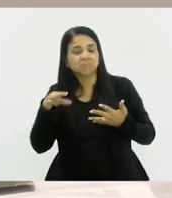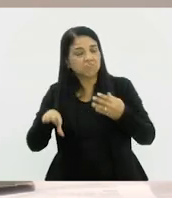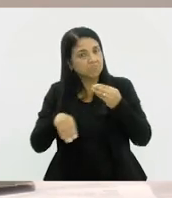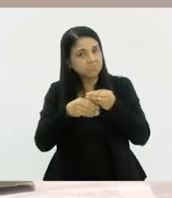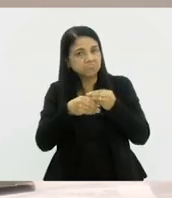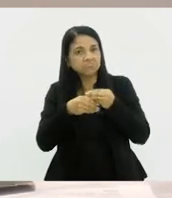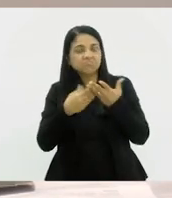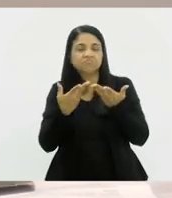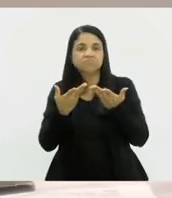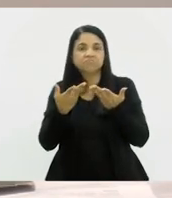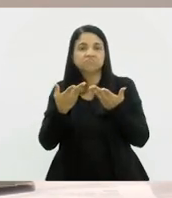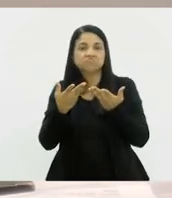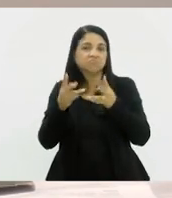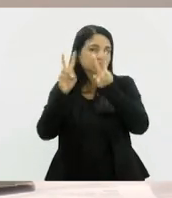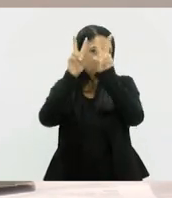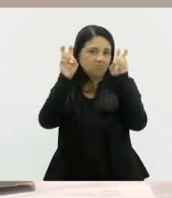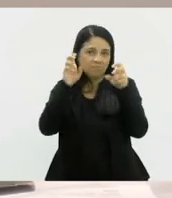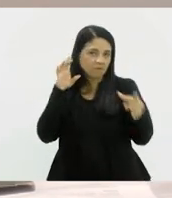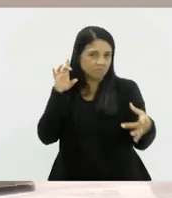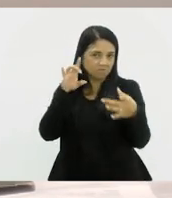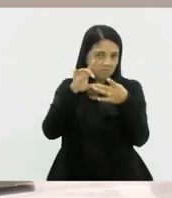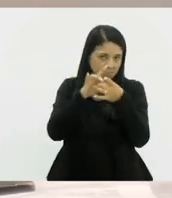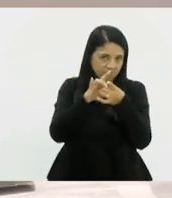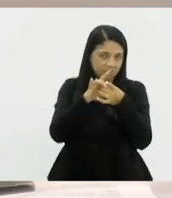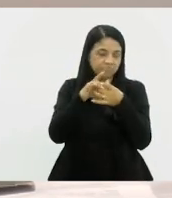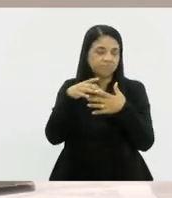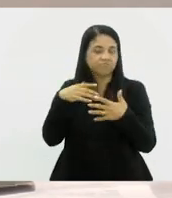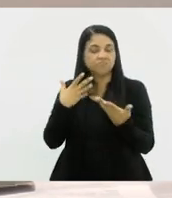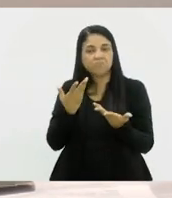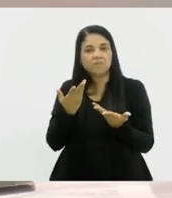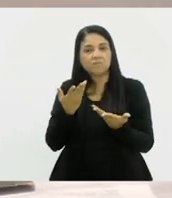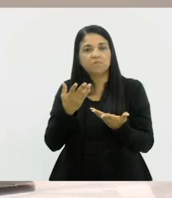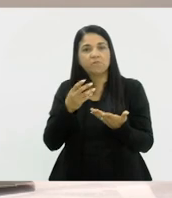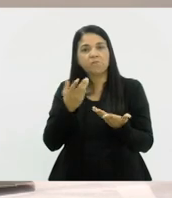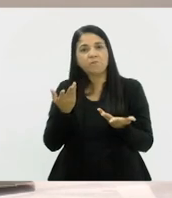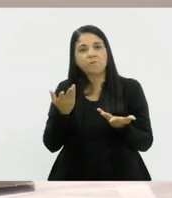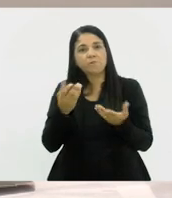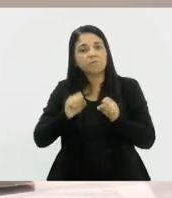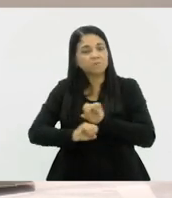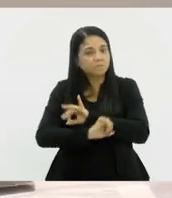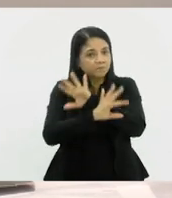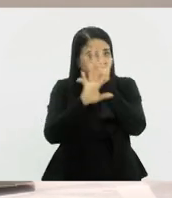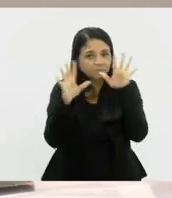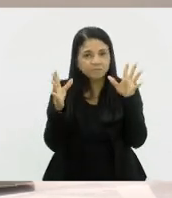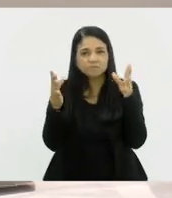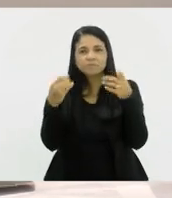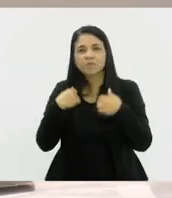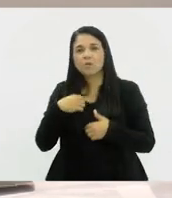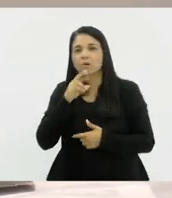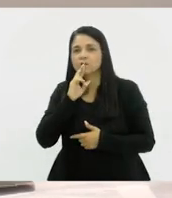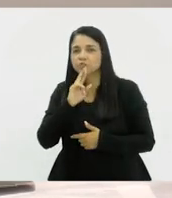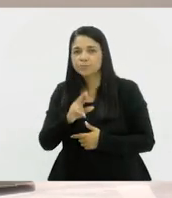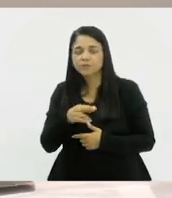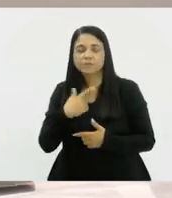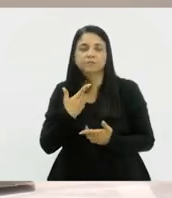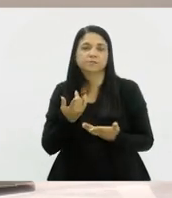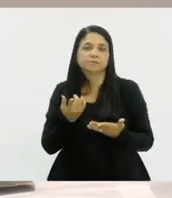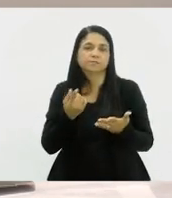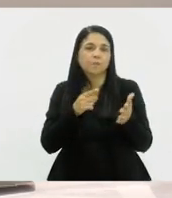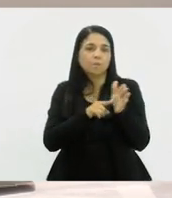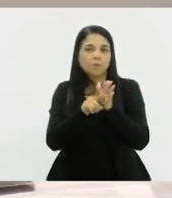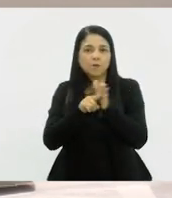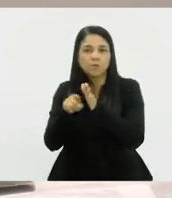diz respeito à sua intervenção a sua atividade Eh esclarecendo Ou respondendo algumas das questões que